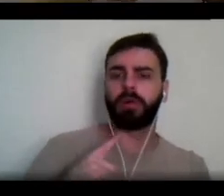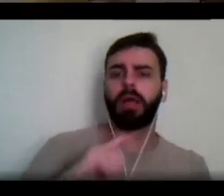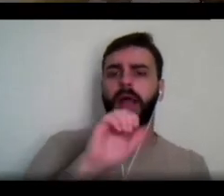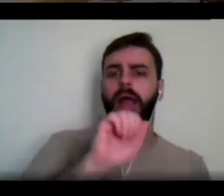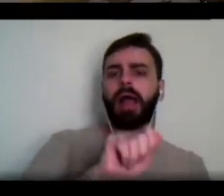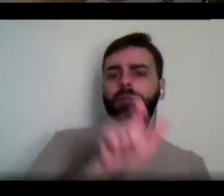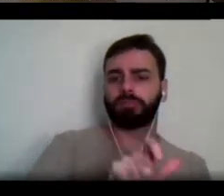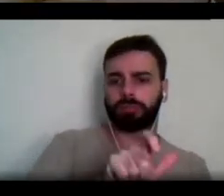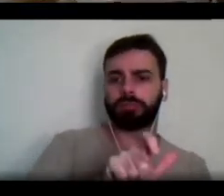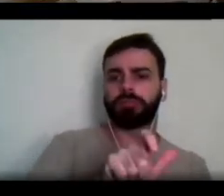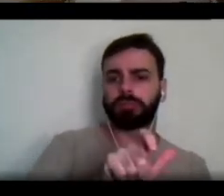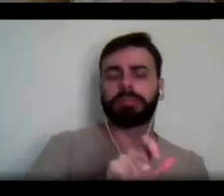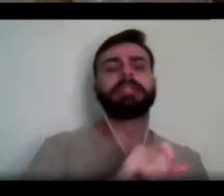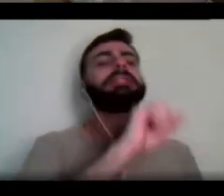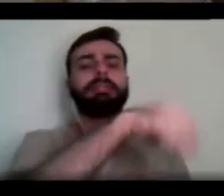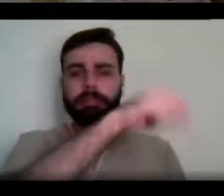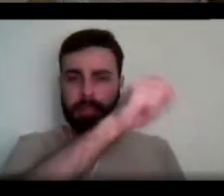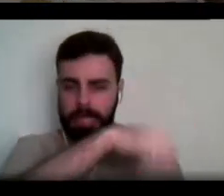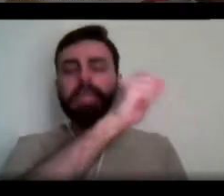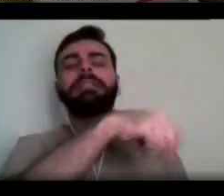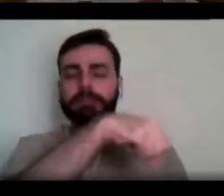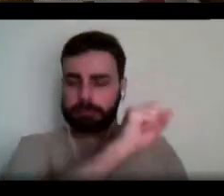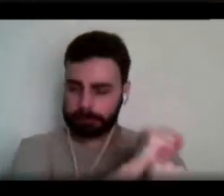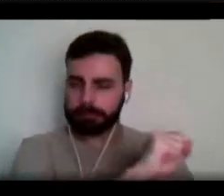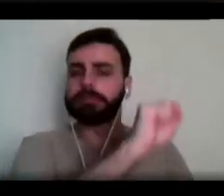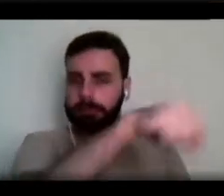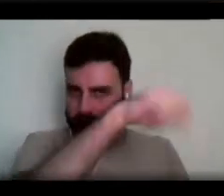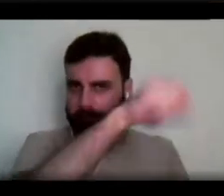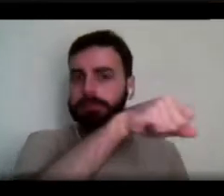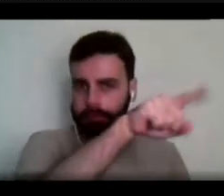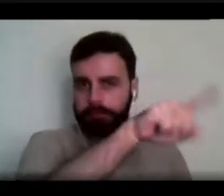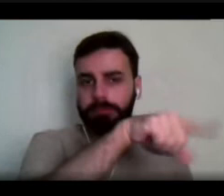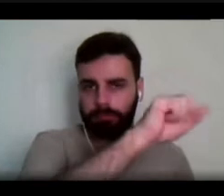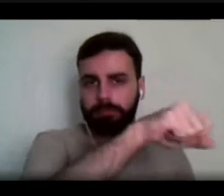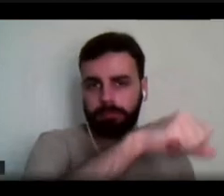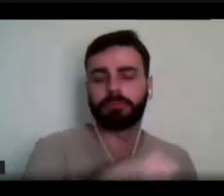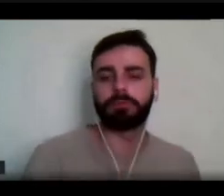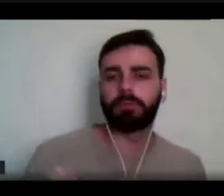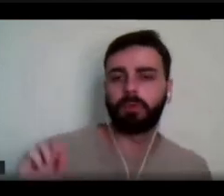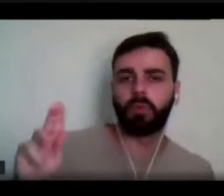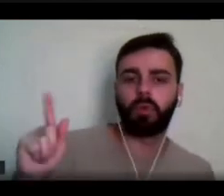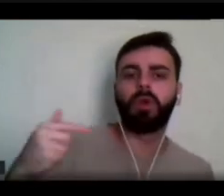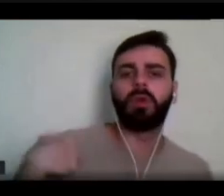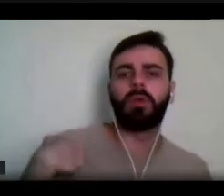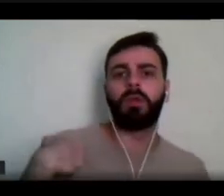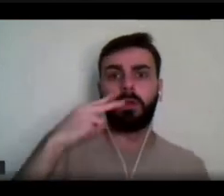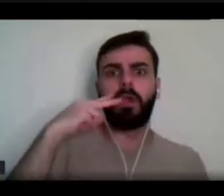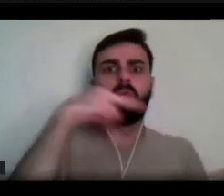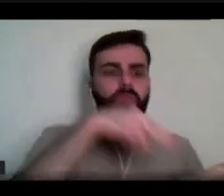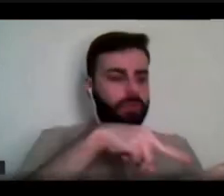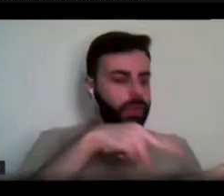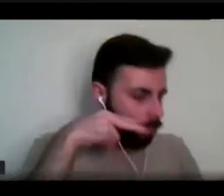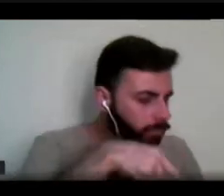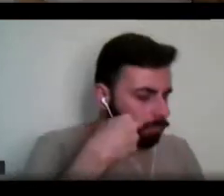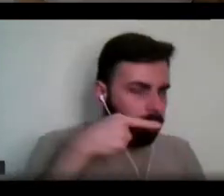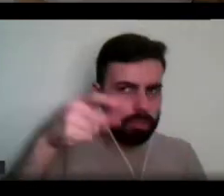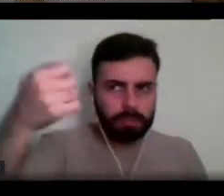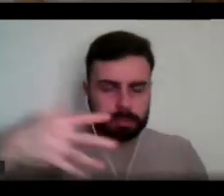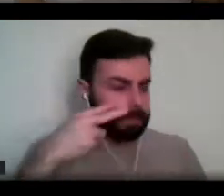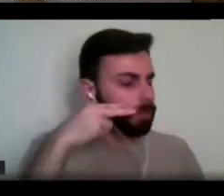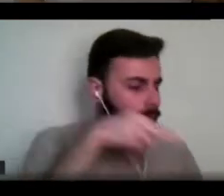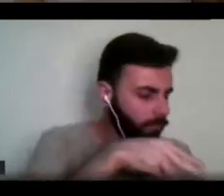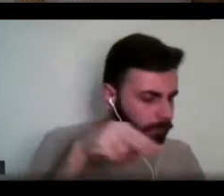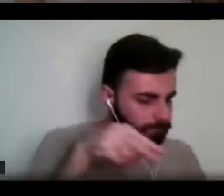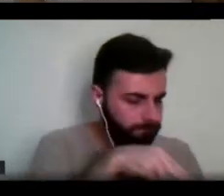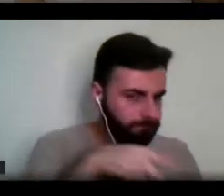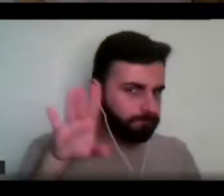fazer esse aí mesmo. É esse mesmo. Tô acompanhando pelo livro aqui. Também tem. Sim,